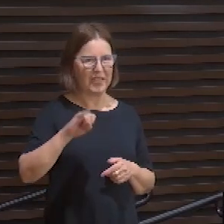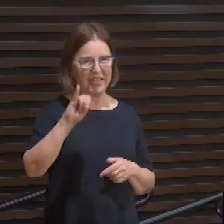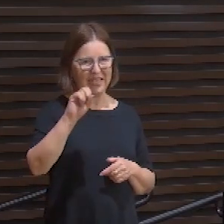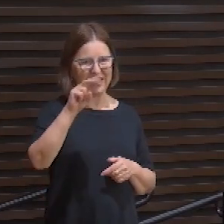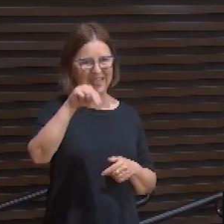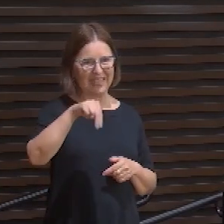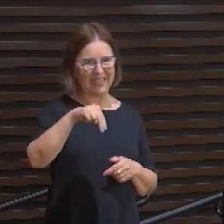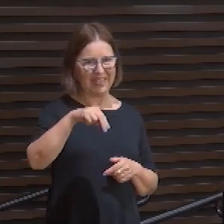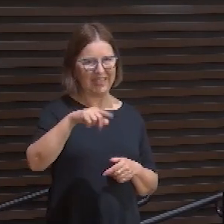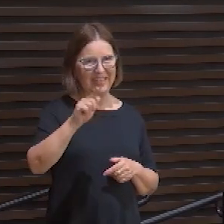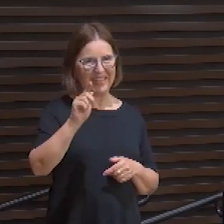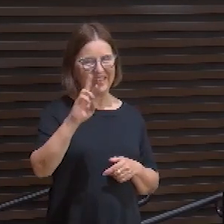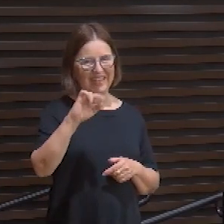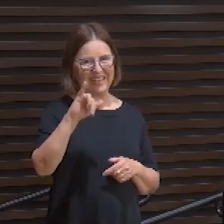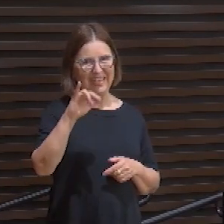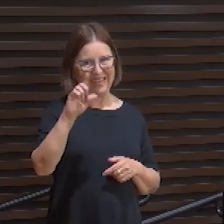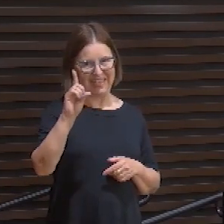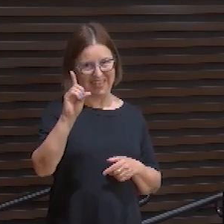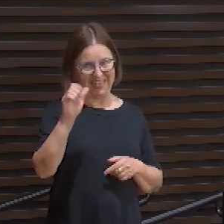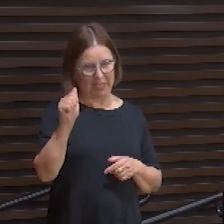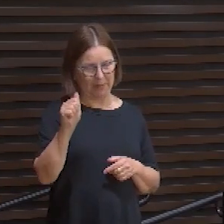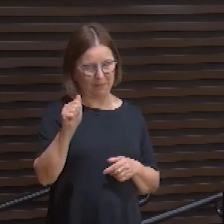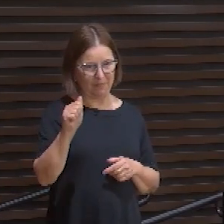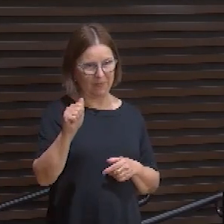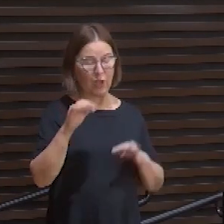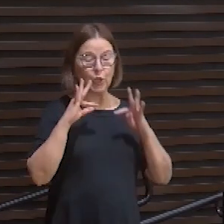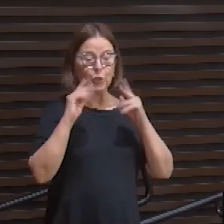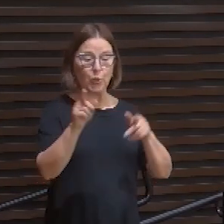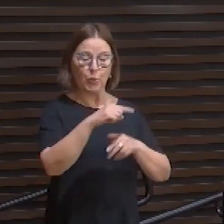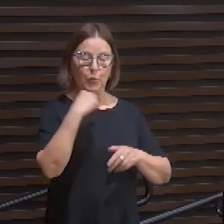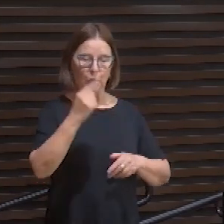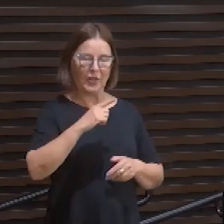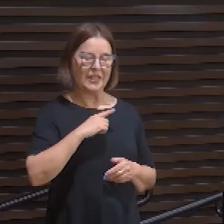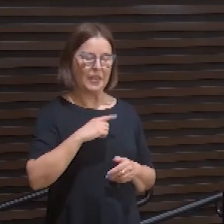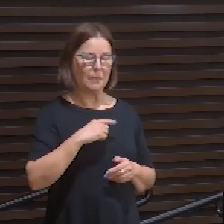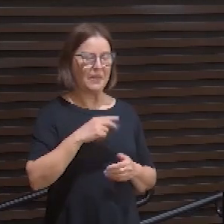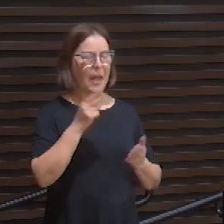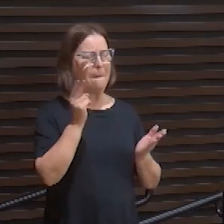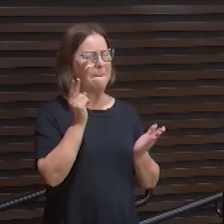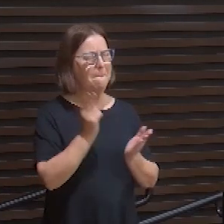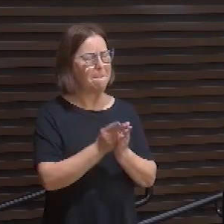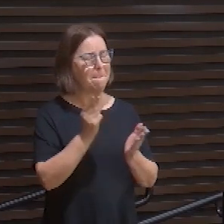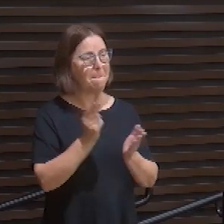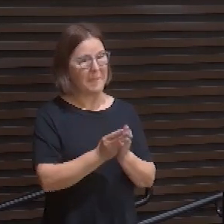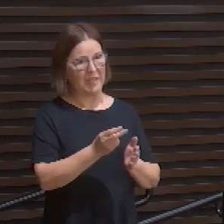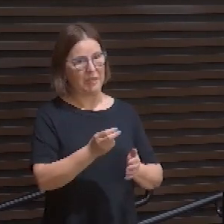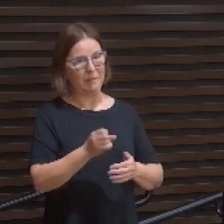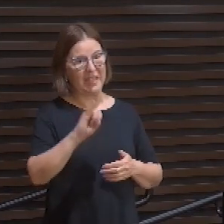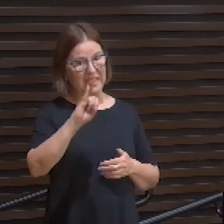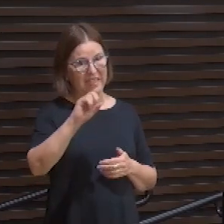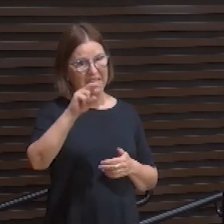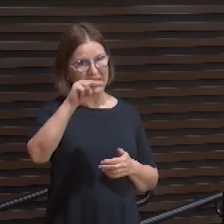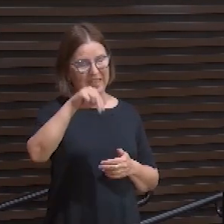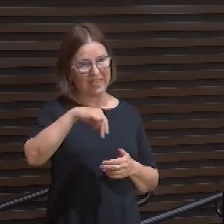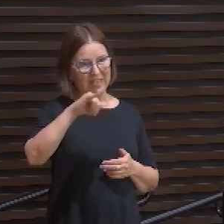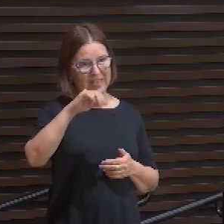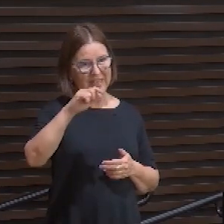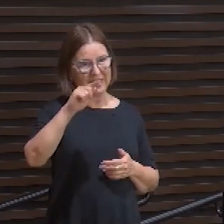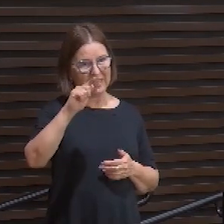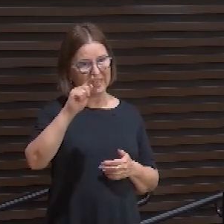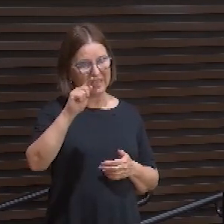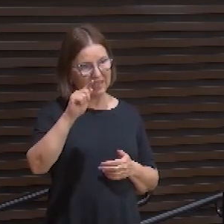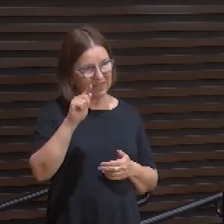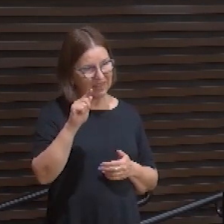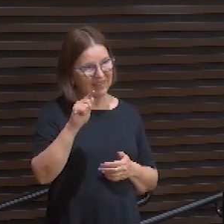mesma iniquidade. A fonte geradora do pecado. Mas o Senhor fez